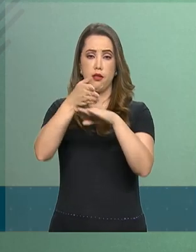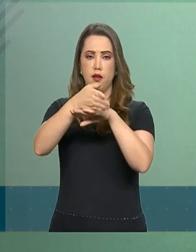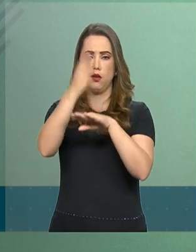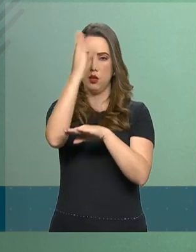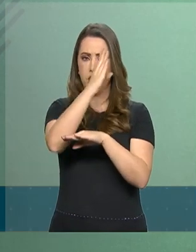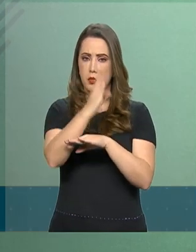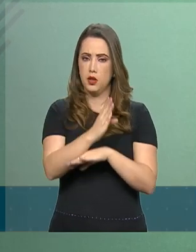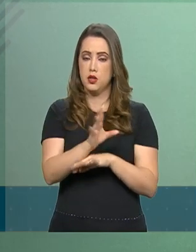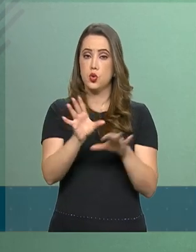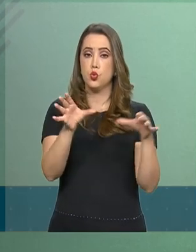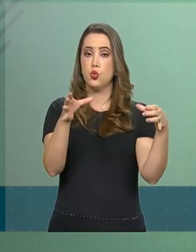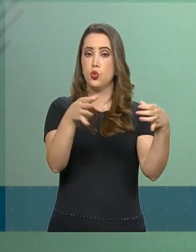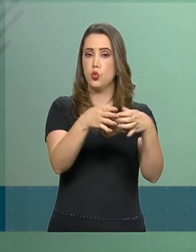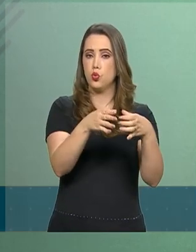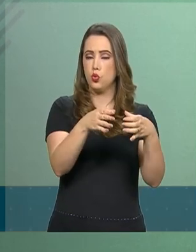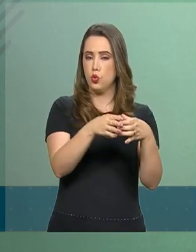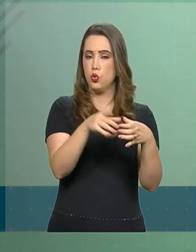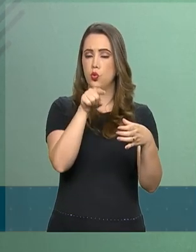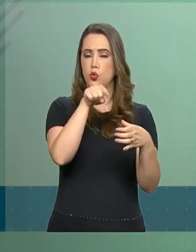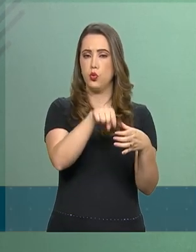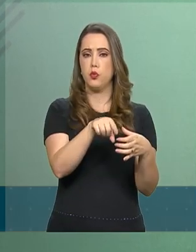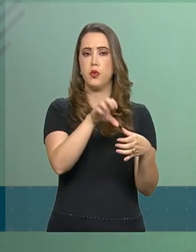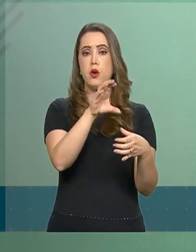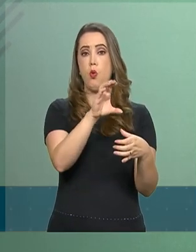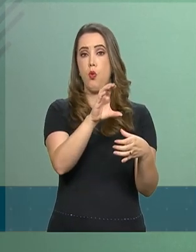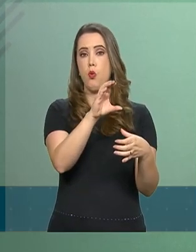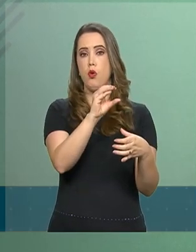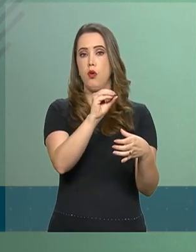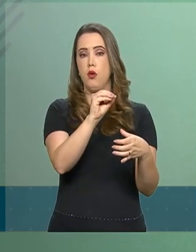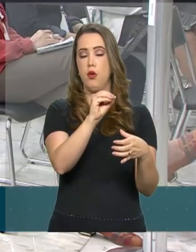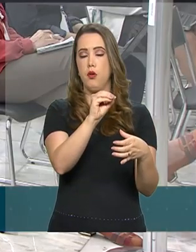cooperação e desenvolvimento econômico oecd